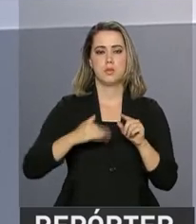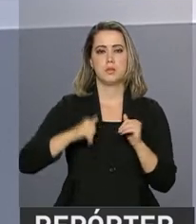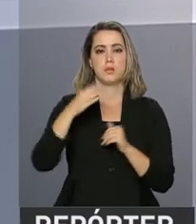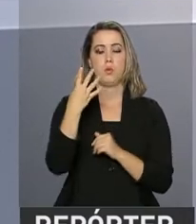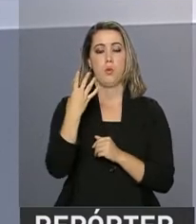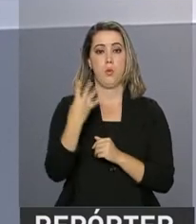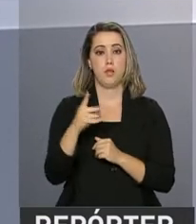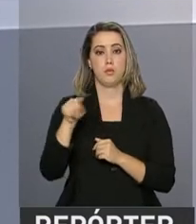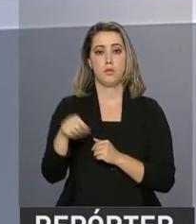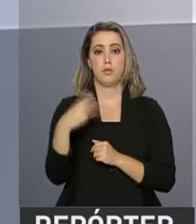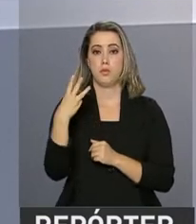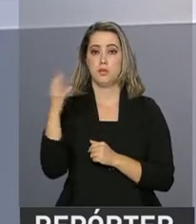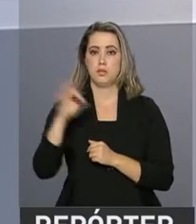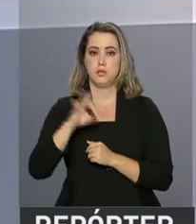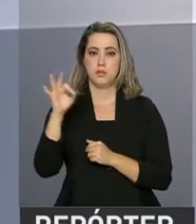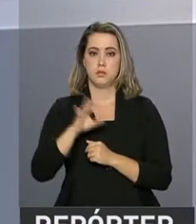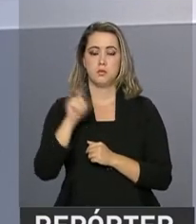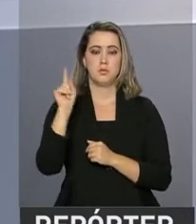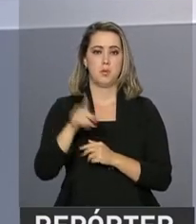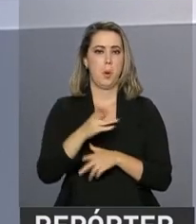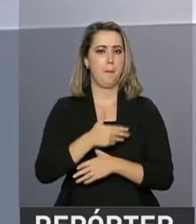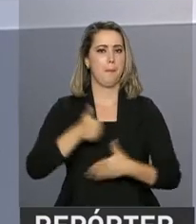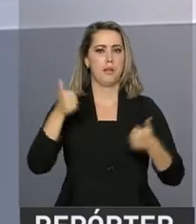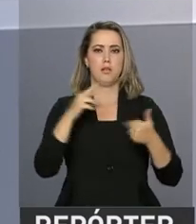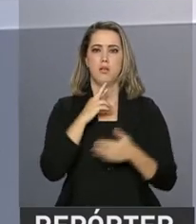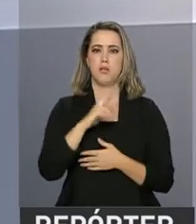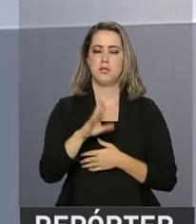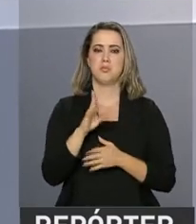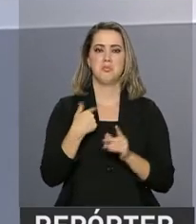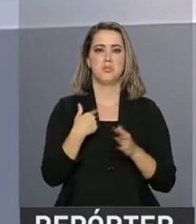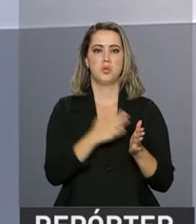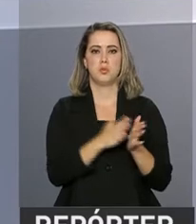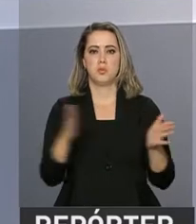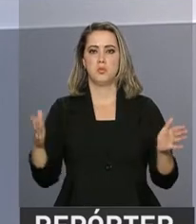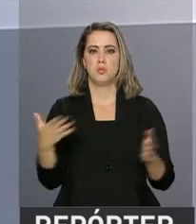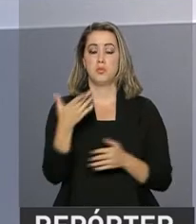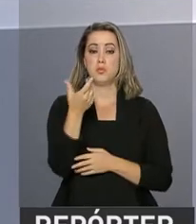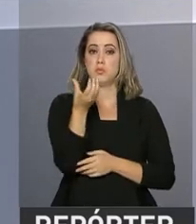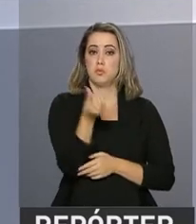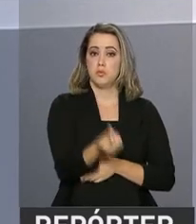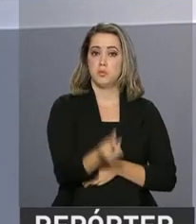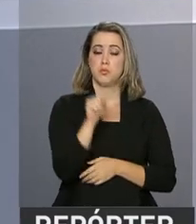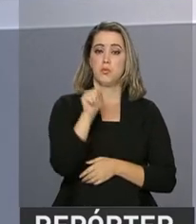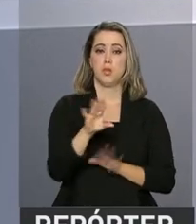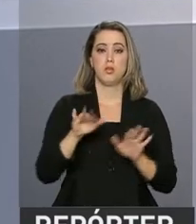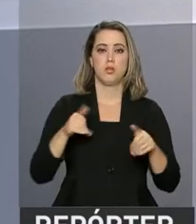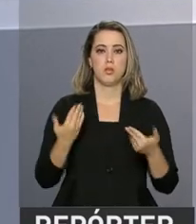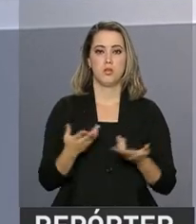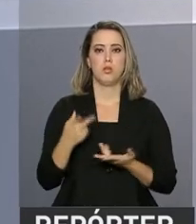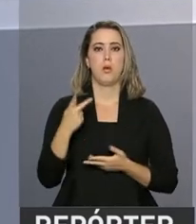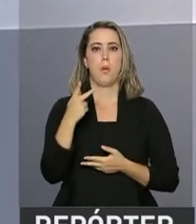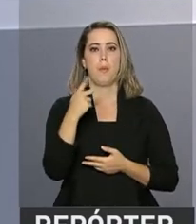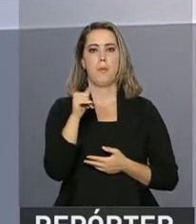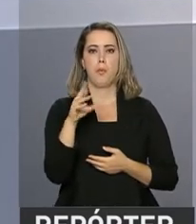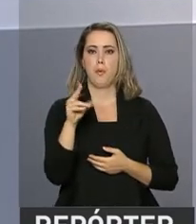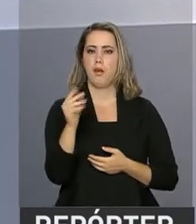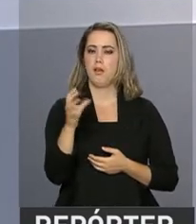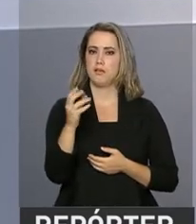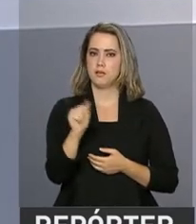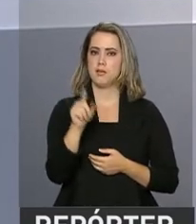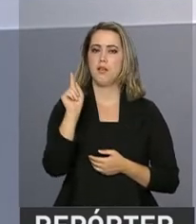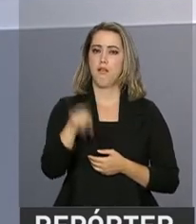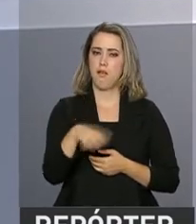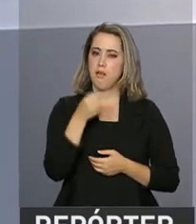4,3 por cento é o melhor resultado para o período desde 2006 com isso a poupança voltou a ser um